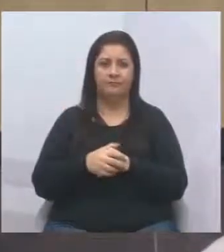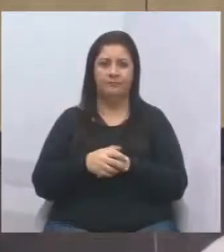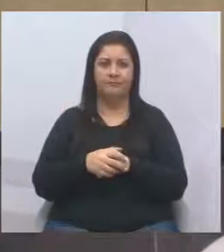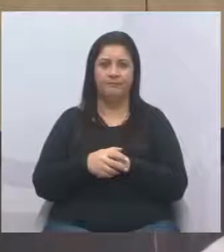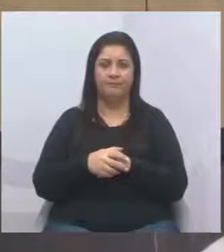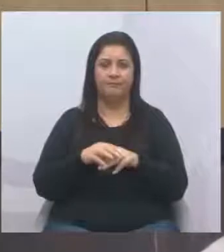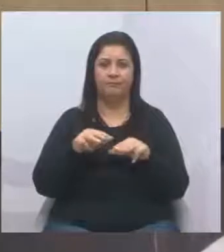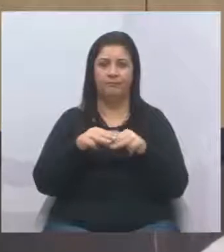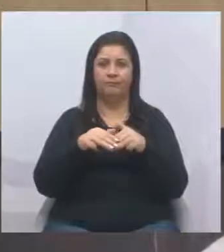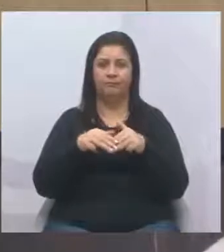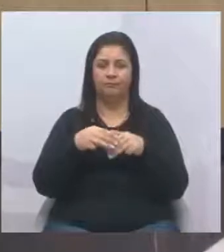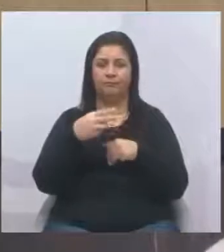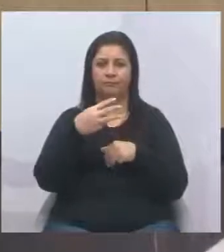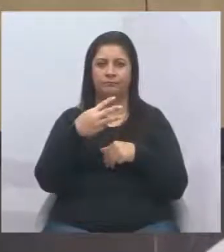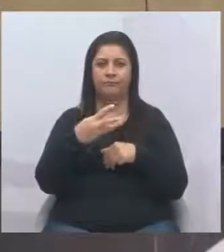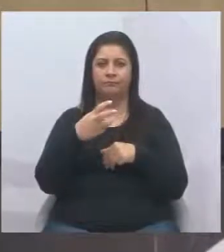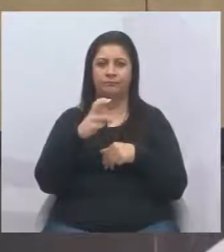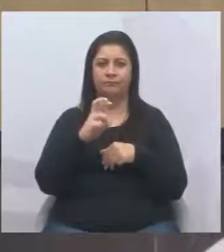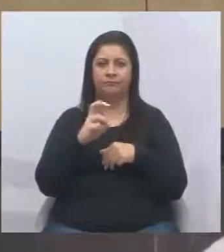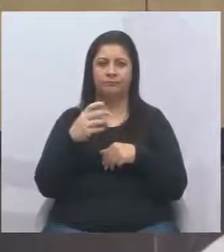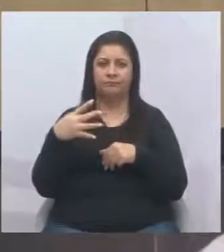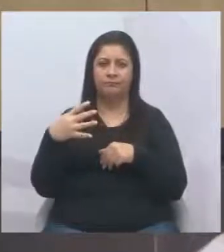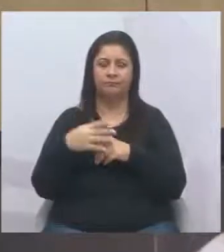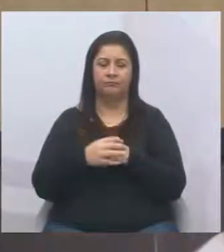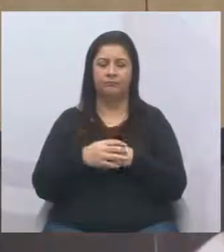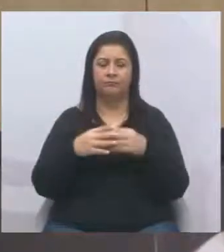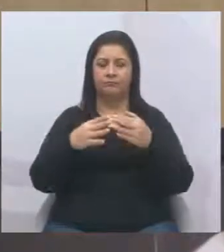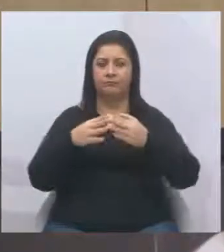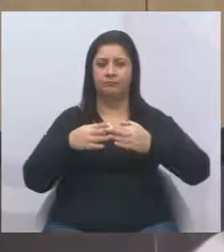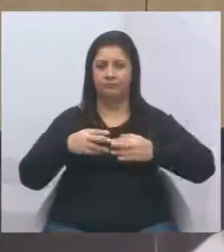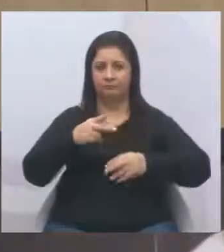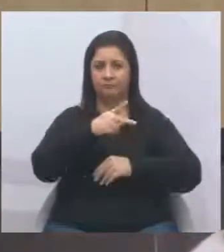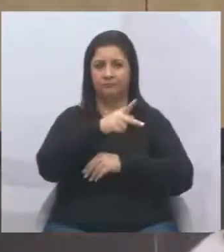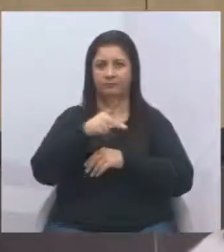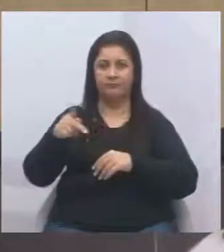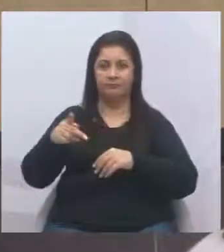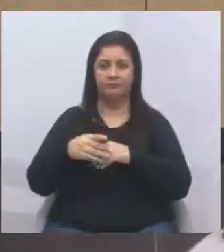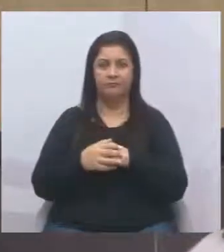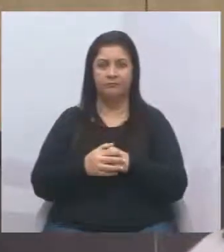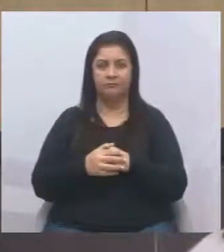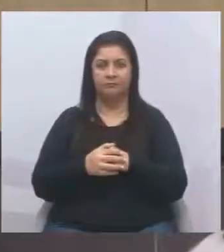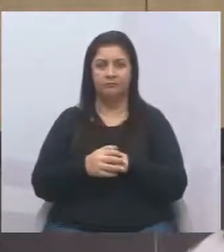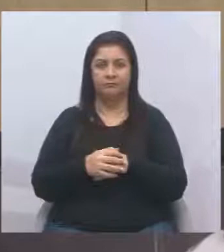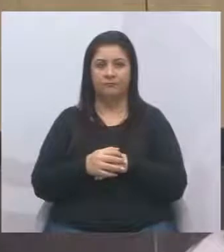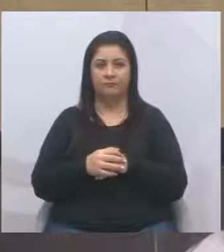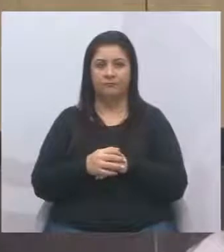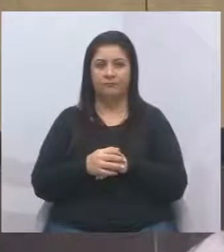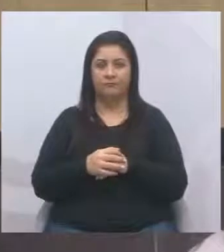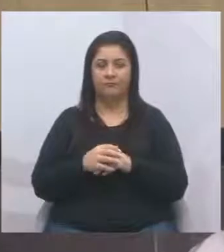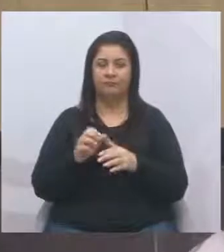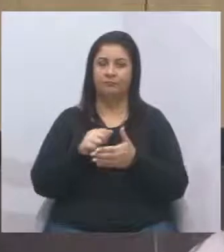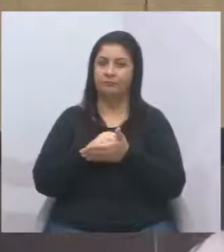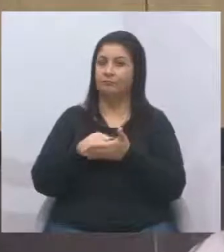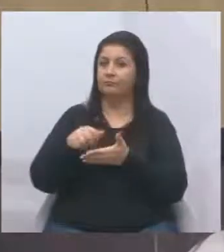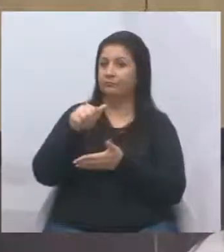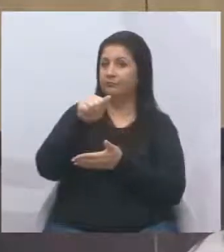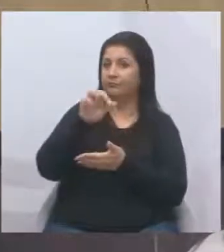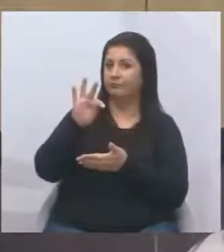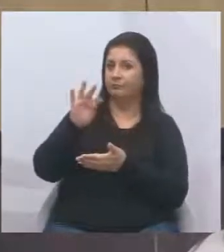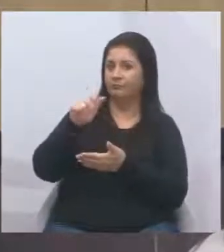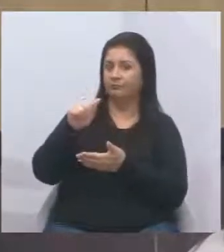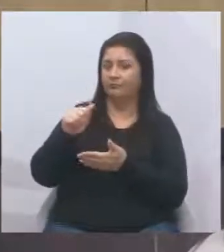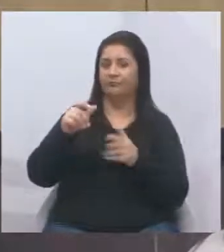Moção 354/2021. Requeremos ao excelentíssimo senhor presidente dessa Casa, cumpridas as formalidades regimentais, consignar atos dos trabalhos dessa